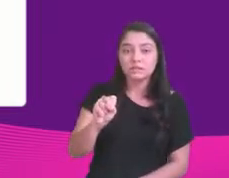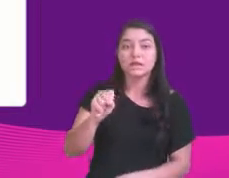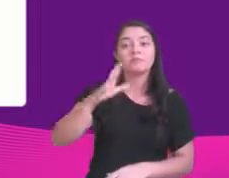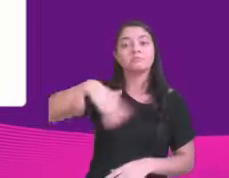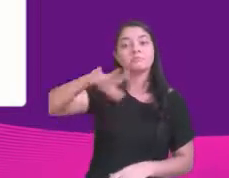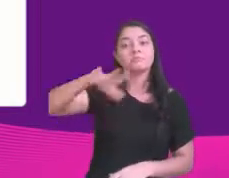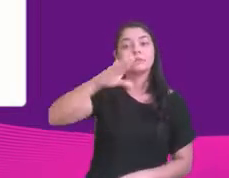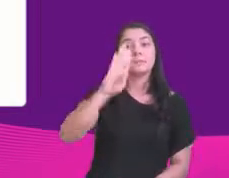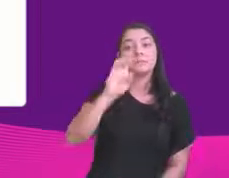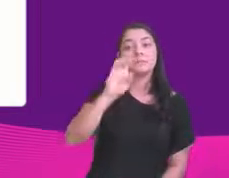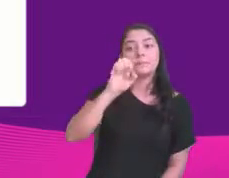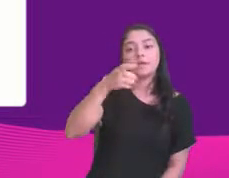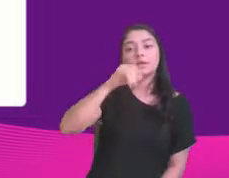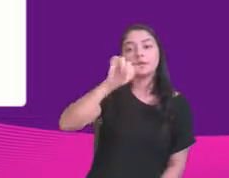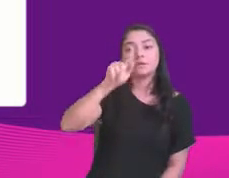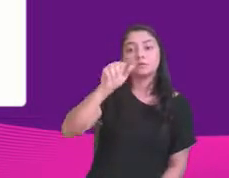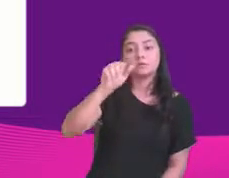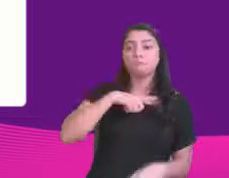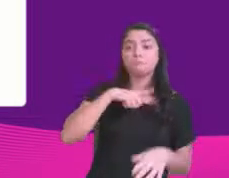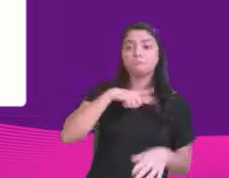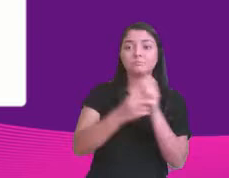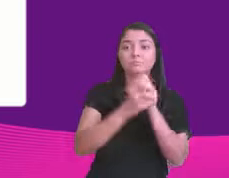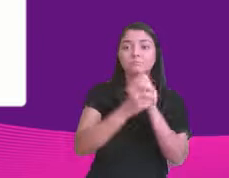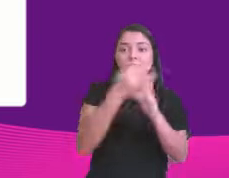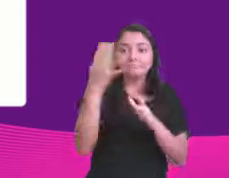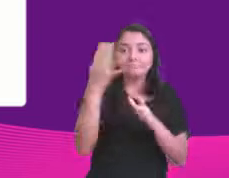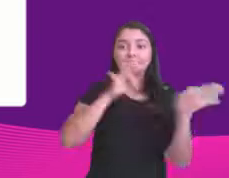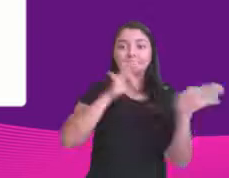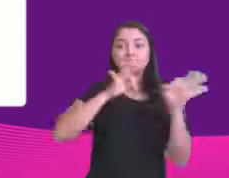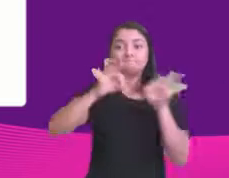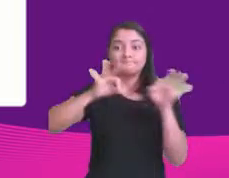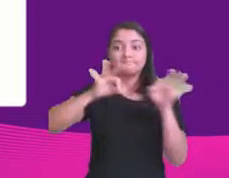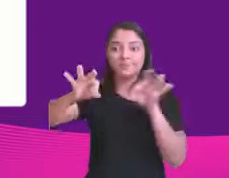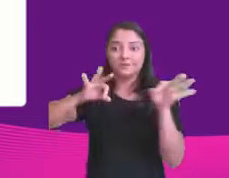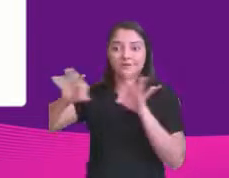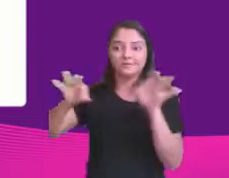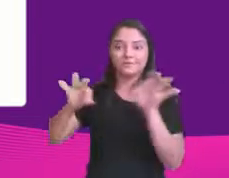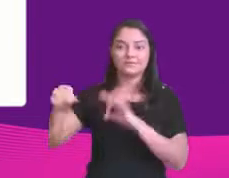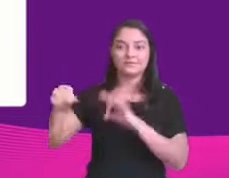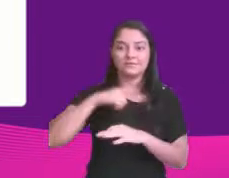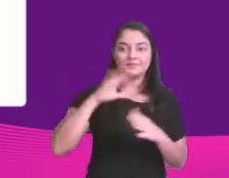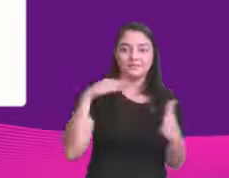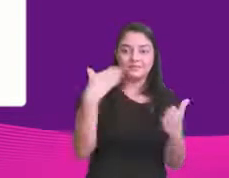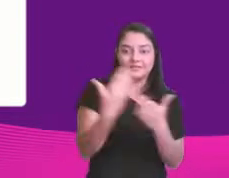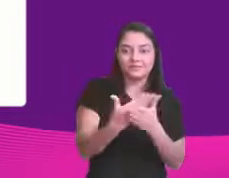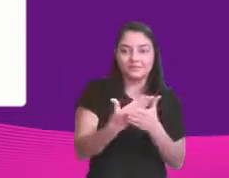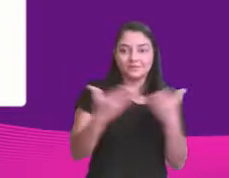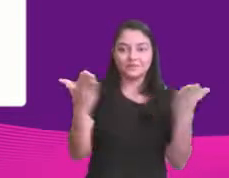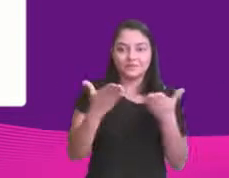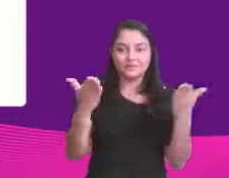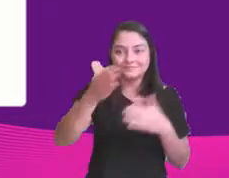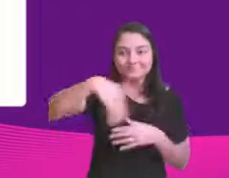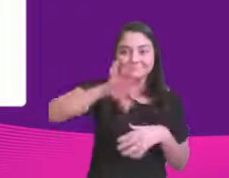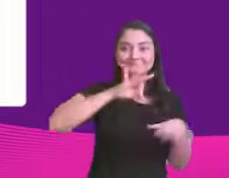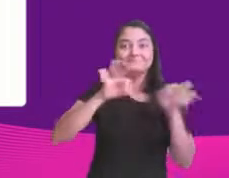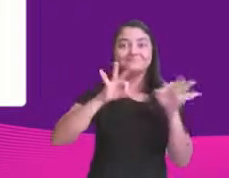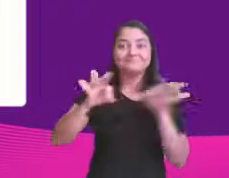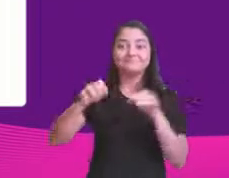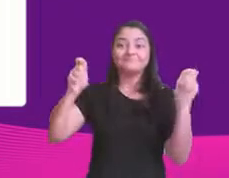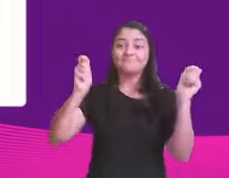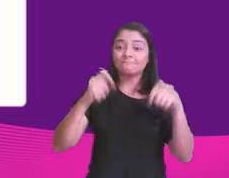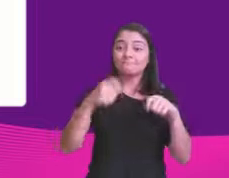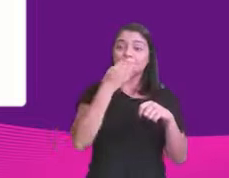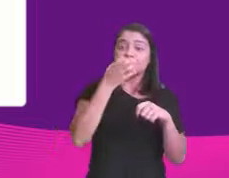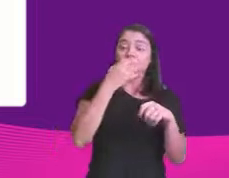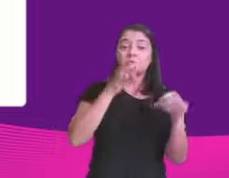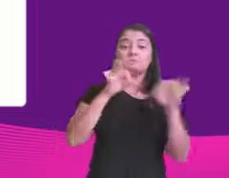uterino, você não tem um espaço normalmente que a gente encontra no recesso uterino, mas acaba que depois você consegue fazer a ressecção, soltando os ligamentos